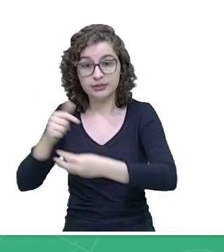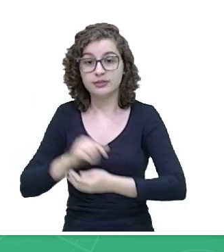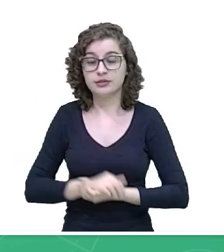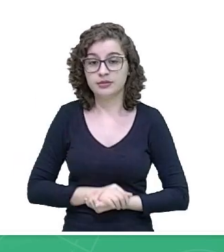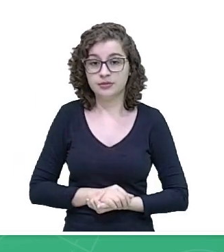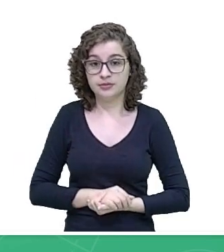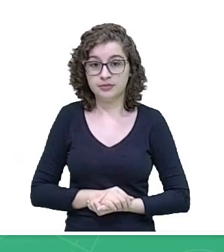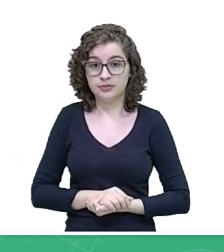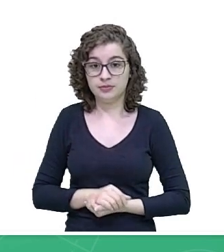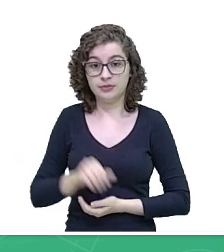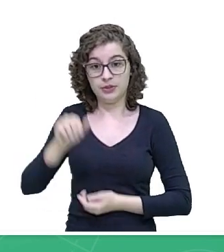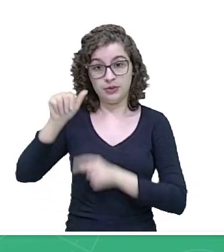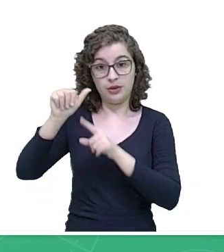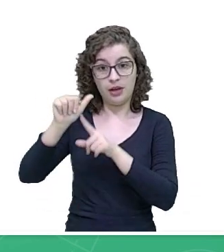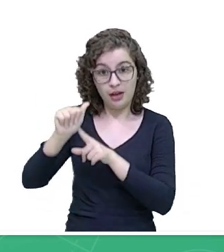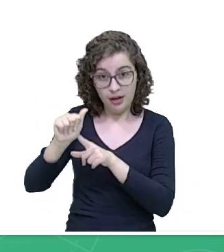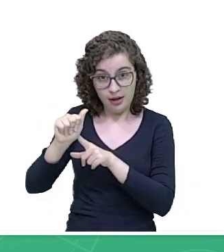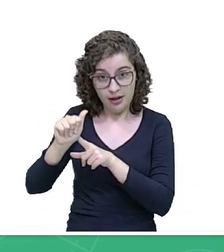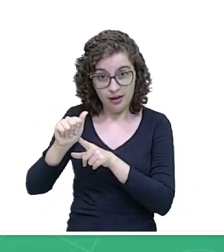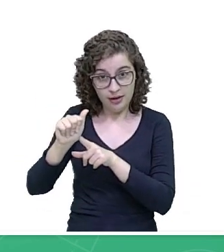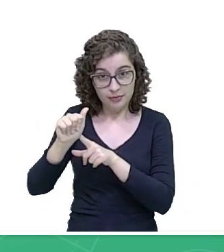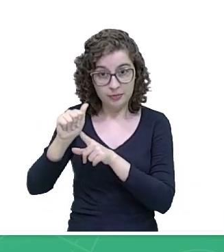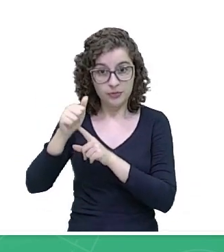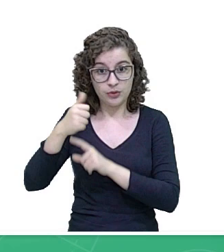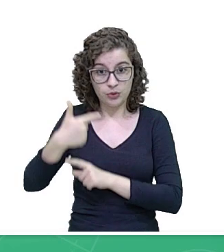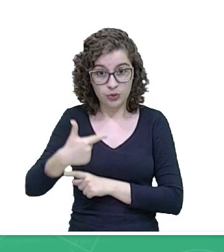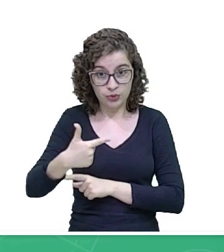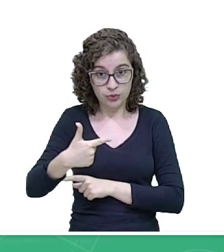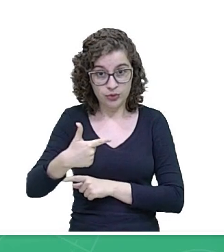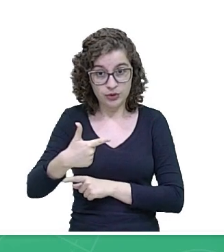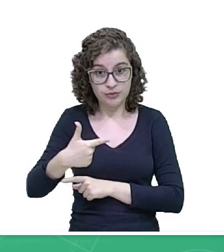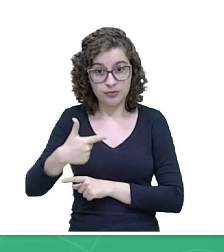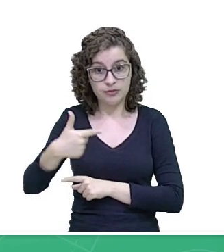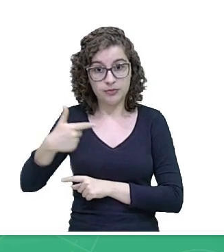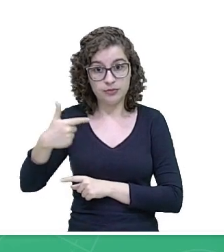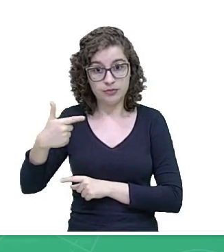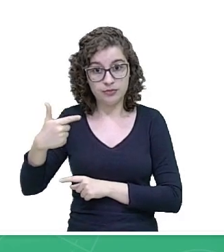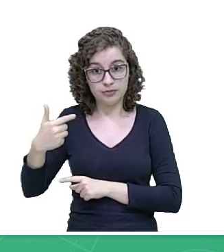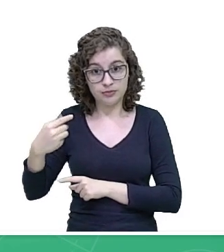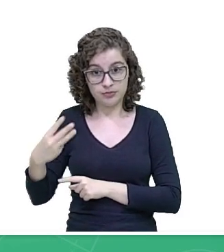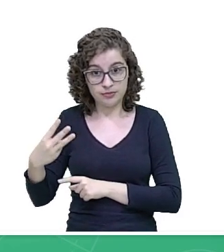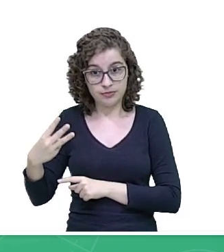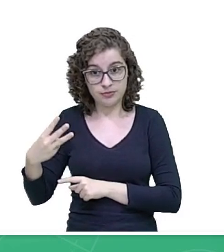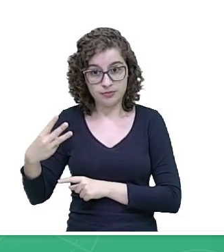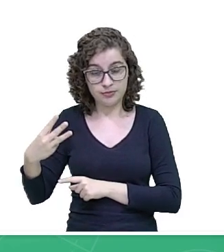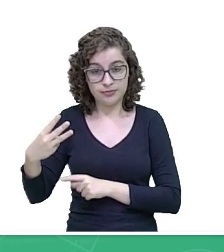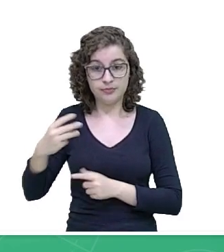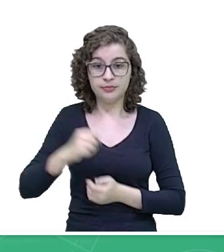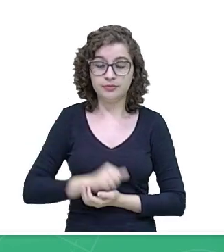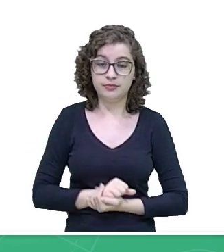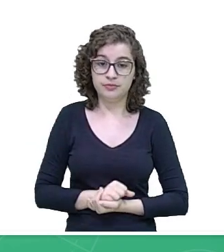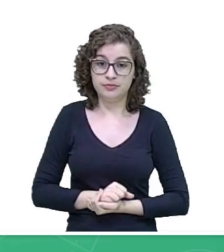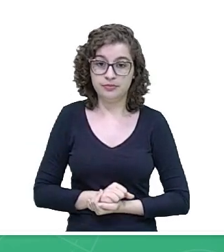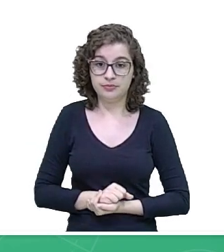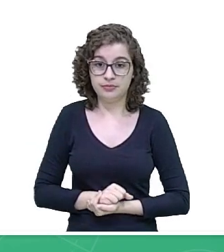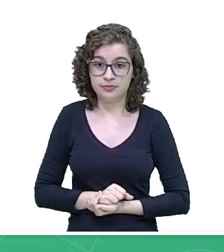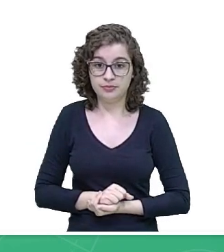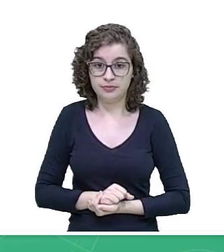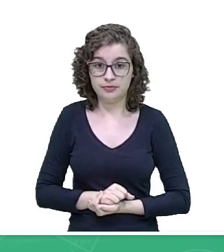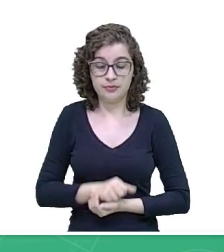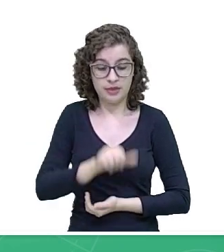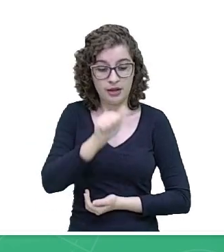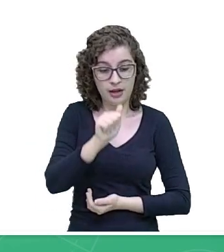aqui, meus amigos, é o elemento A, 2, 3. Tudo bem? A, 2, 3. Por